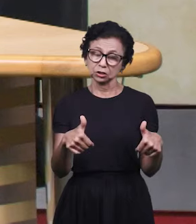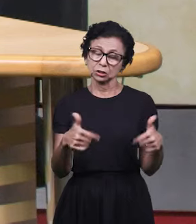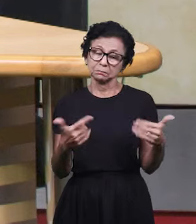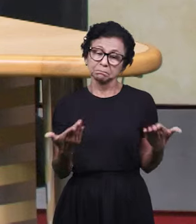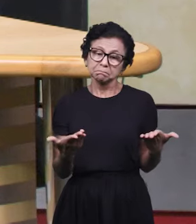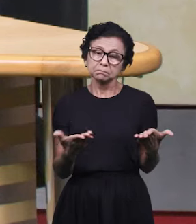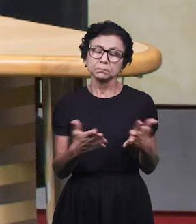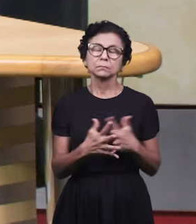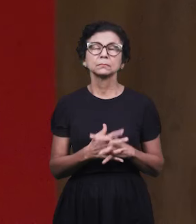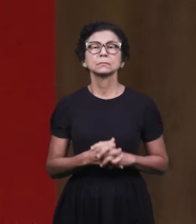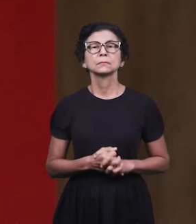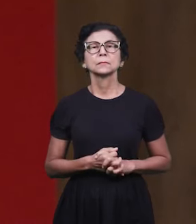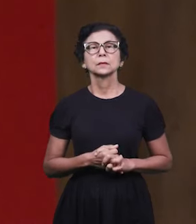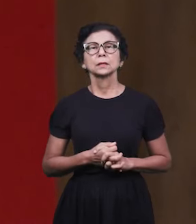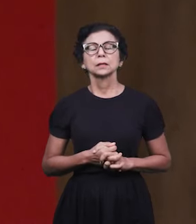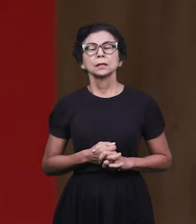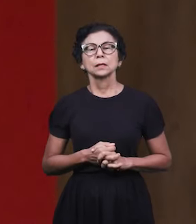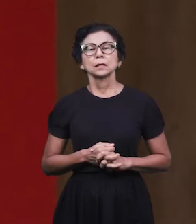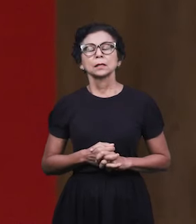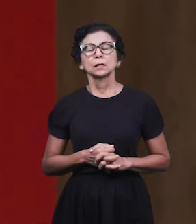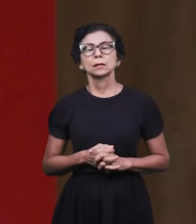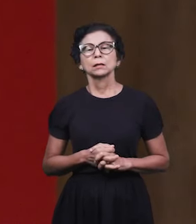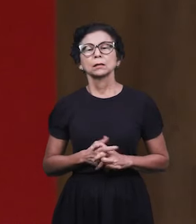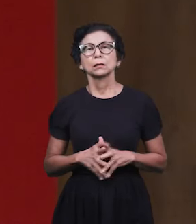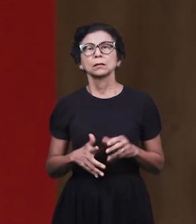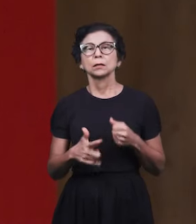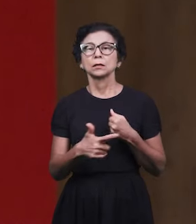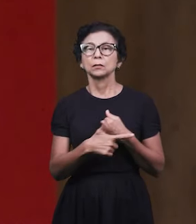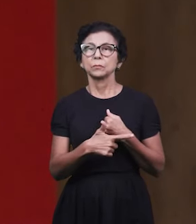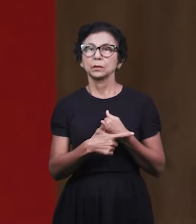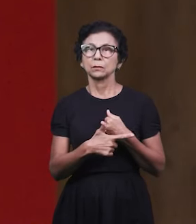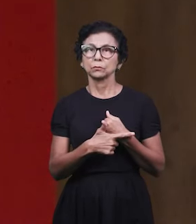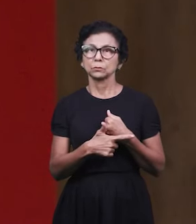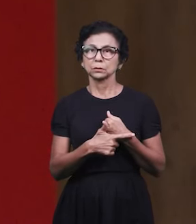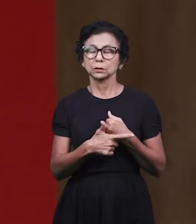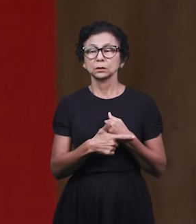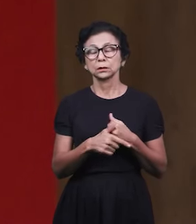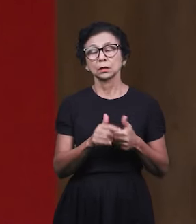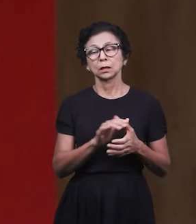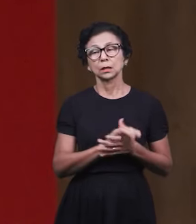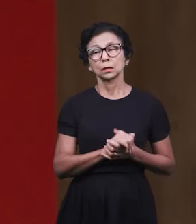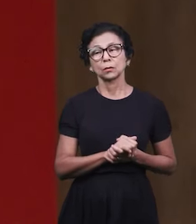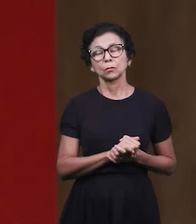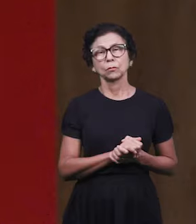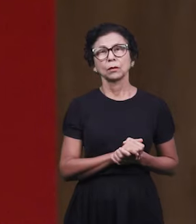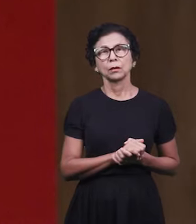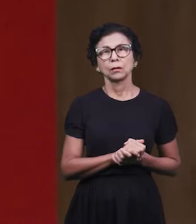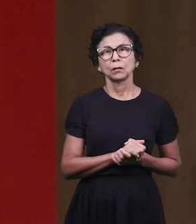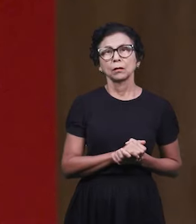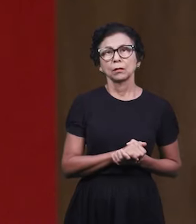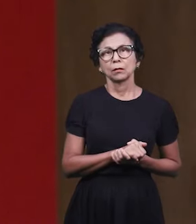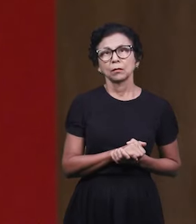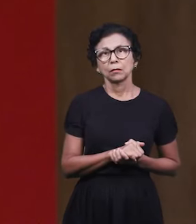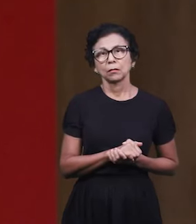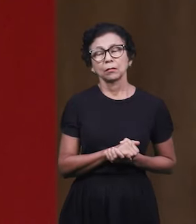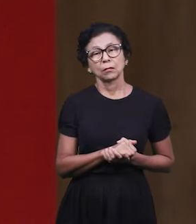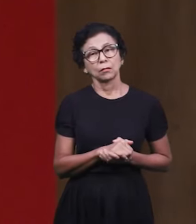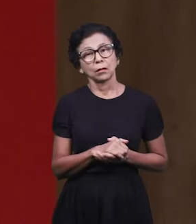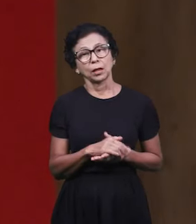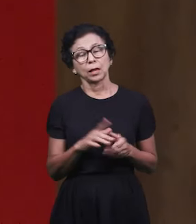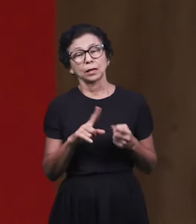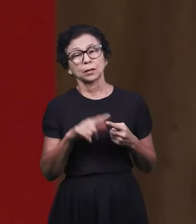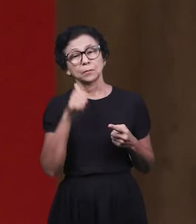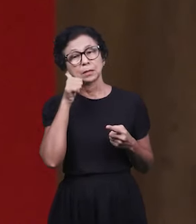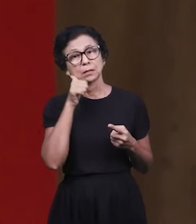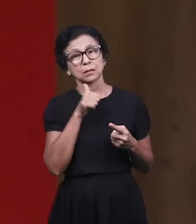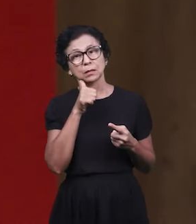tinha, a minha missão nesse processo aqui era um livramento para ela. E o outro disse: pois é, eu ia curar, e